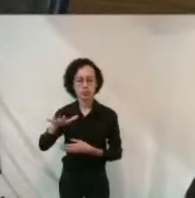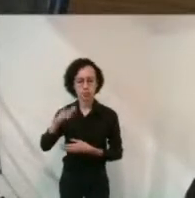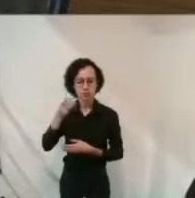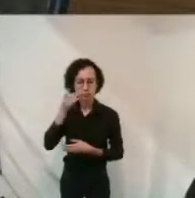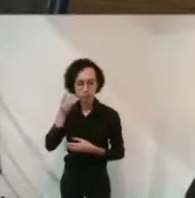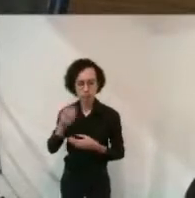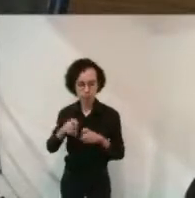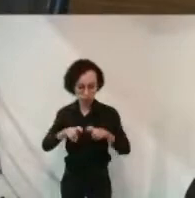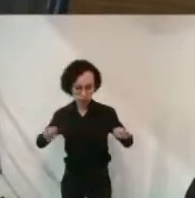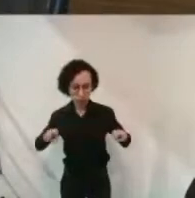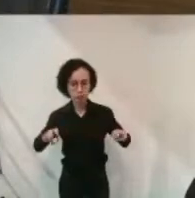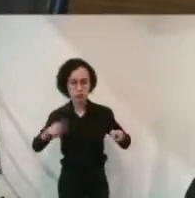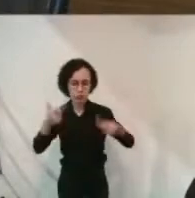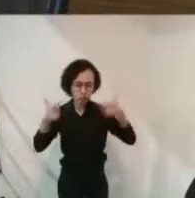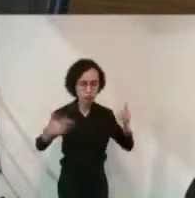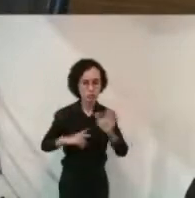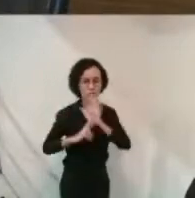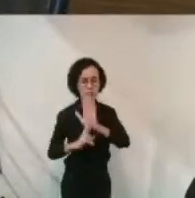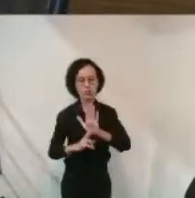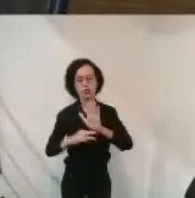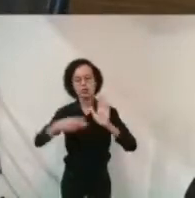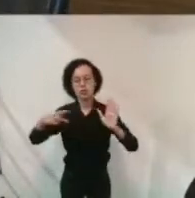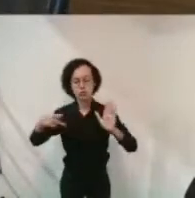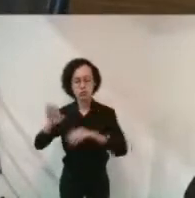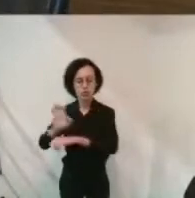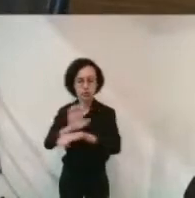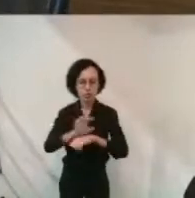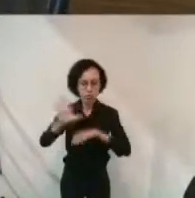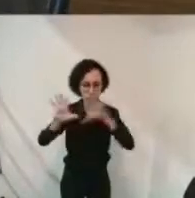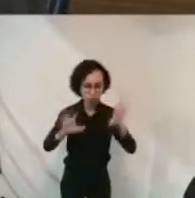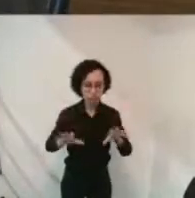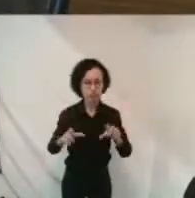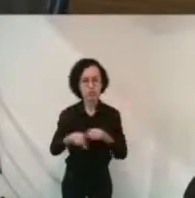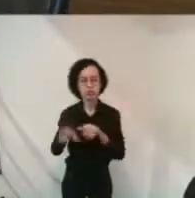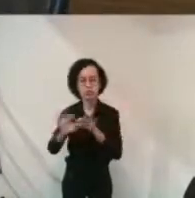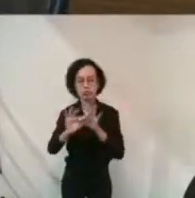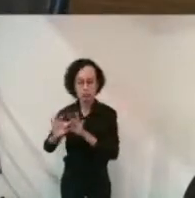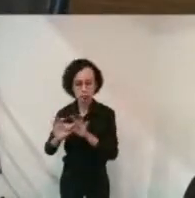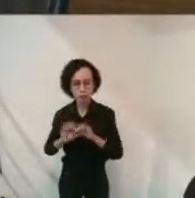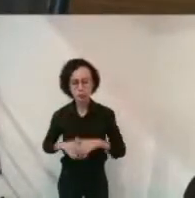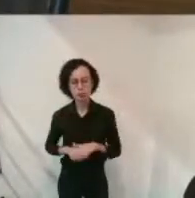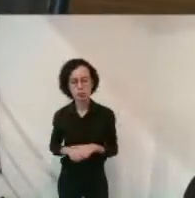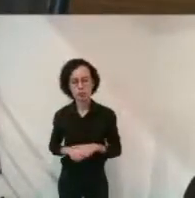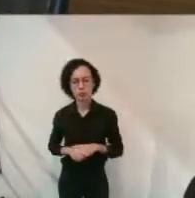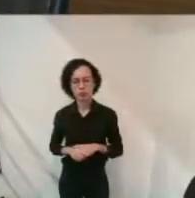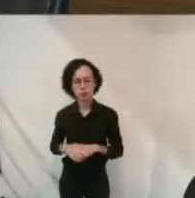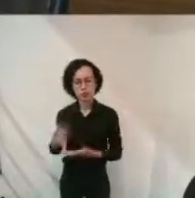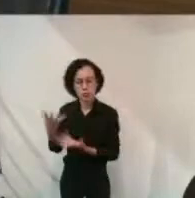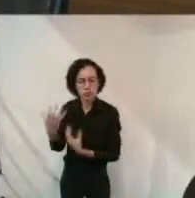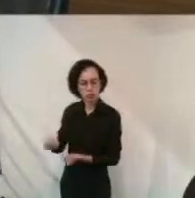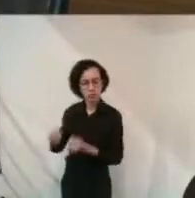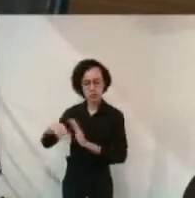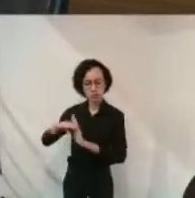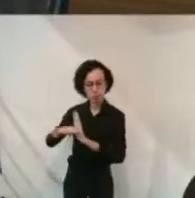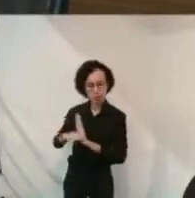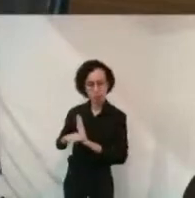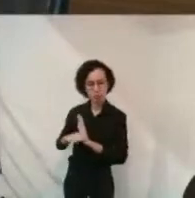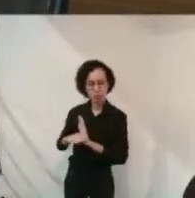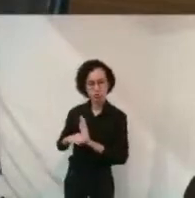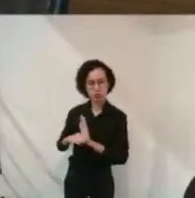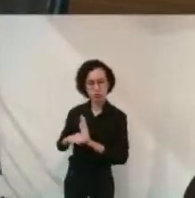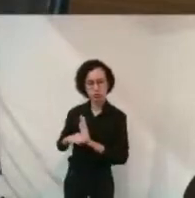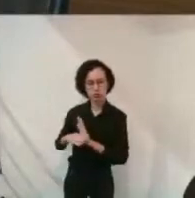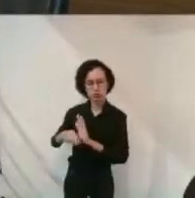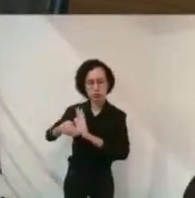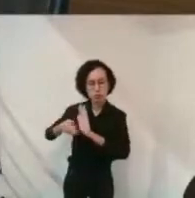presentes e os demais representantes do Ministério Público dos Estados e da União para aderirem ao protocolo de intenções